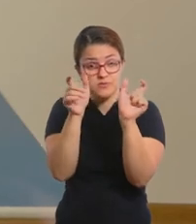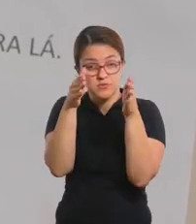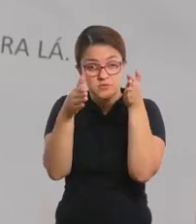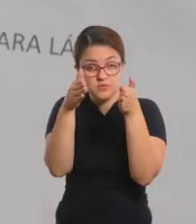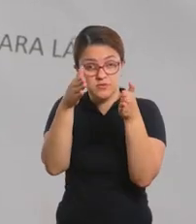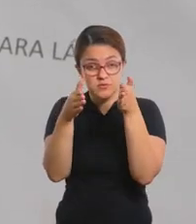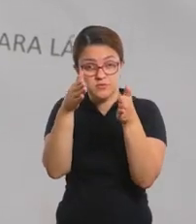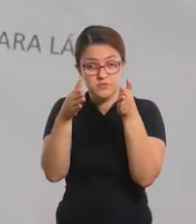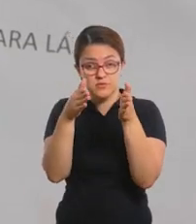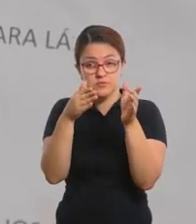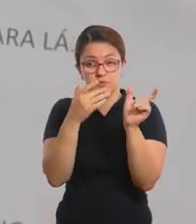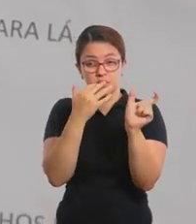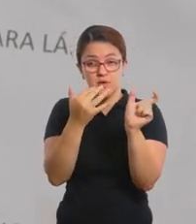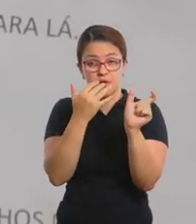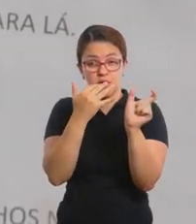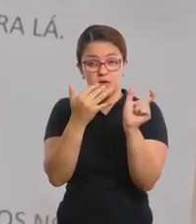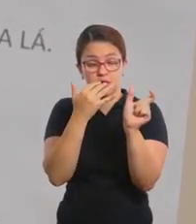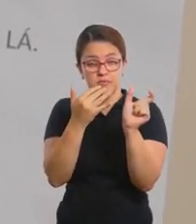começar. Aqui,